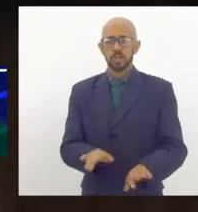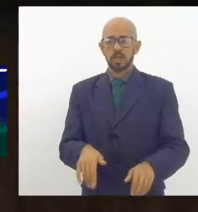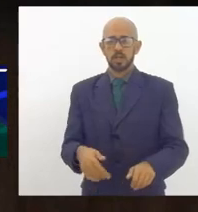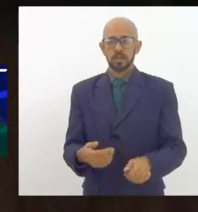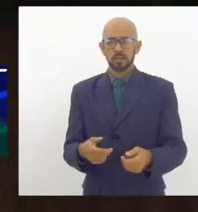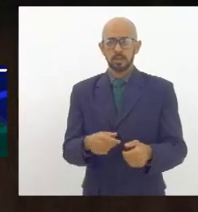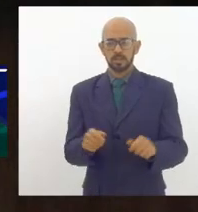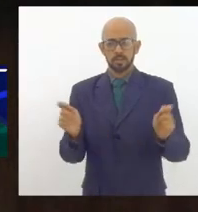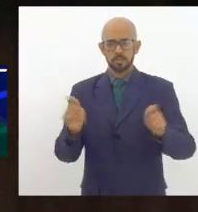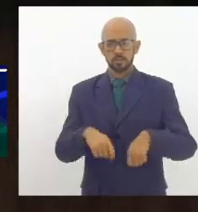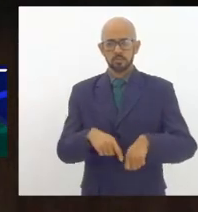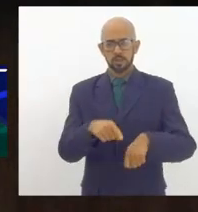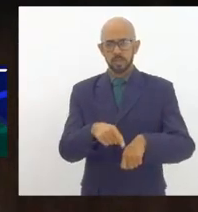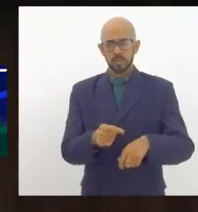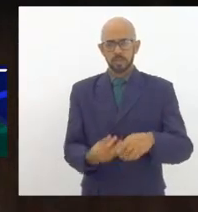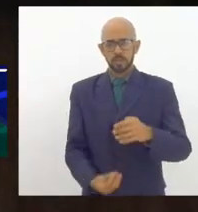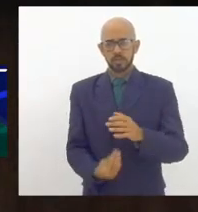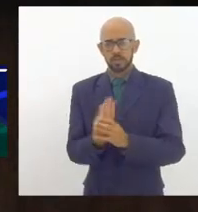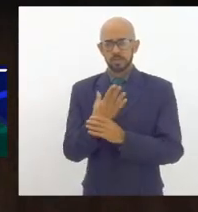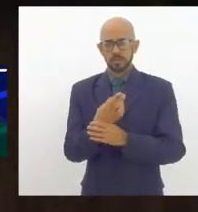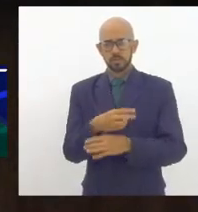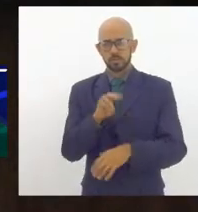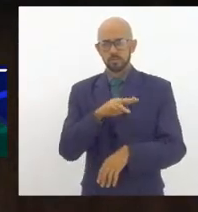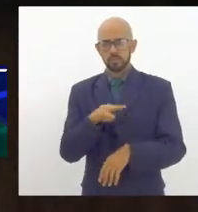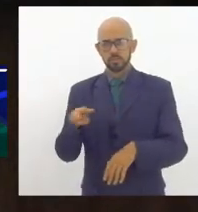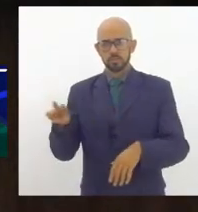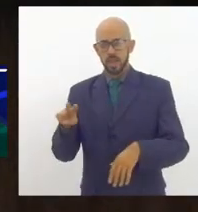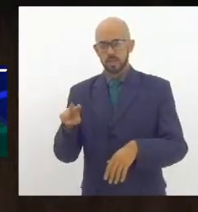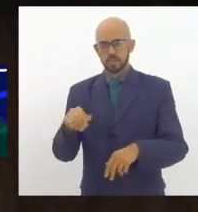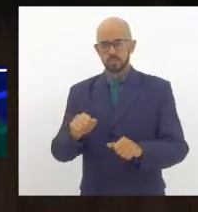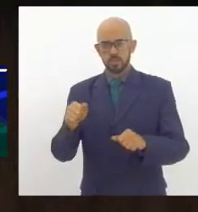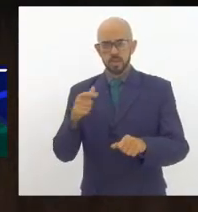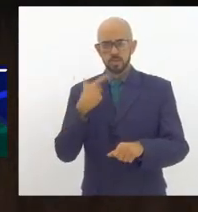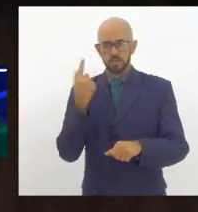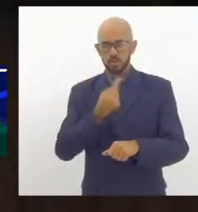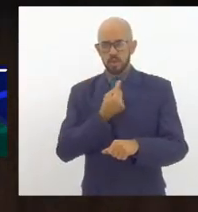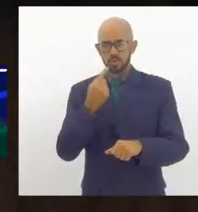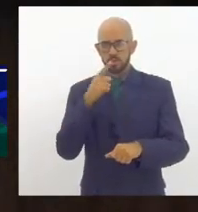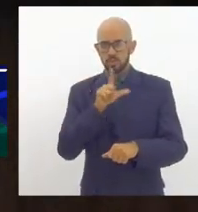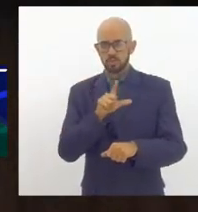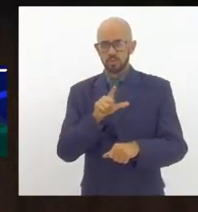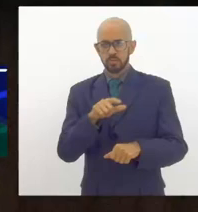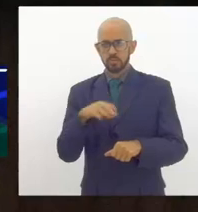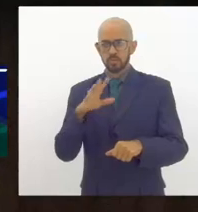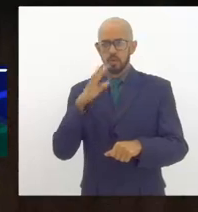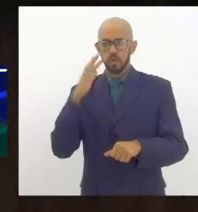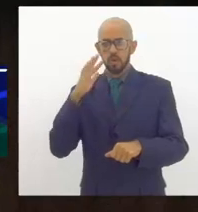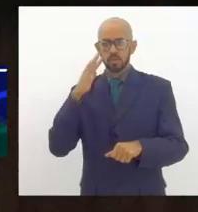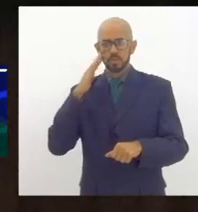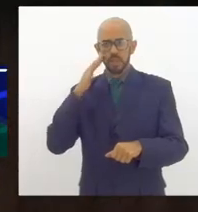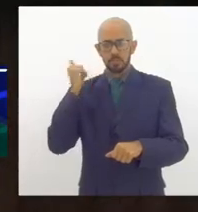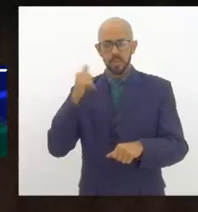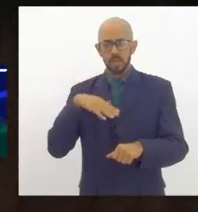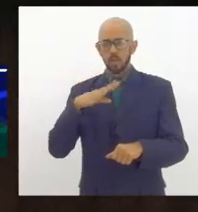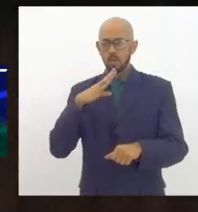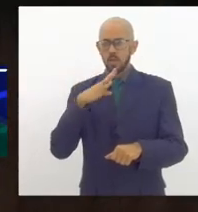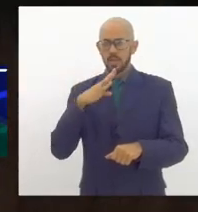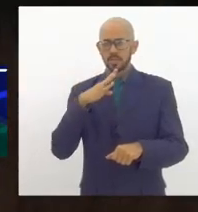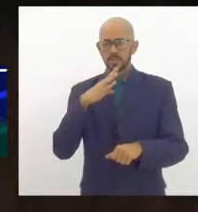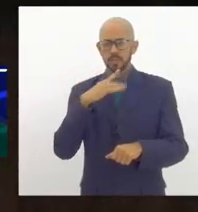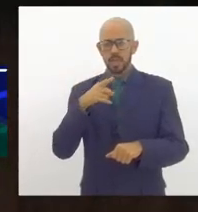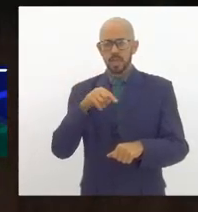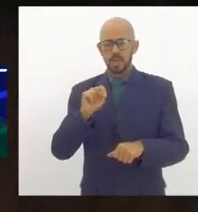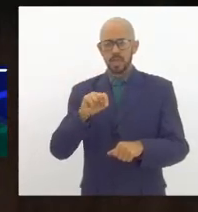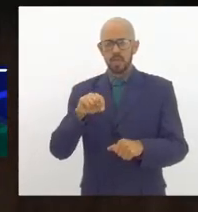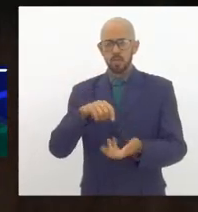pelo projeto da criação de um portal para que a gente possa conhecer a conhecer